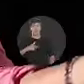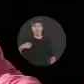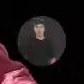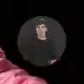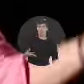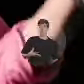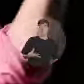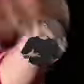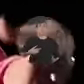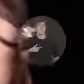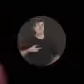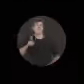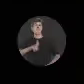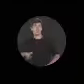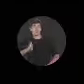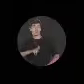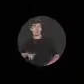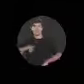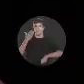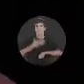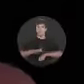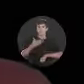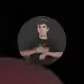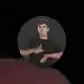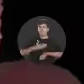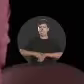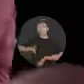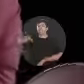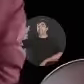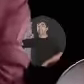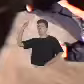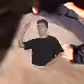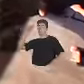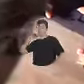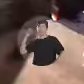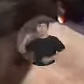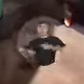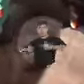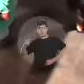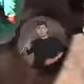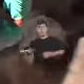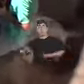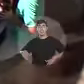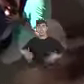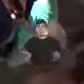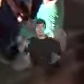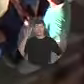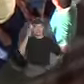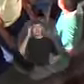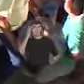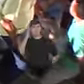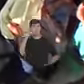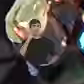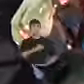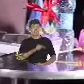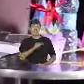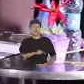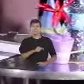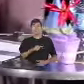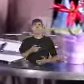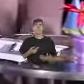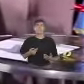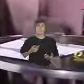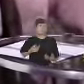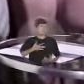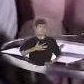novos estão usando as práticas antigas. Então, realmente, eu acho isso algo que